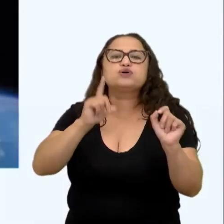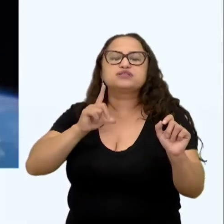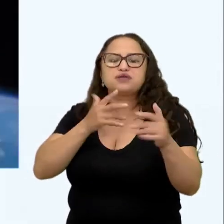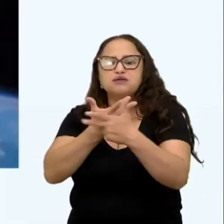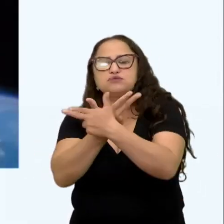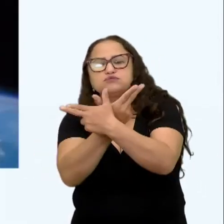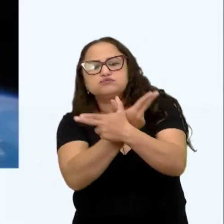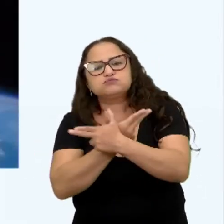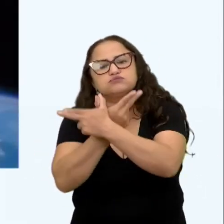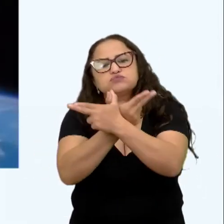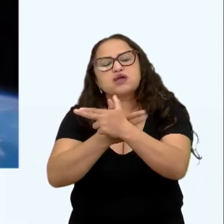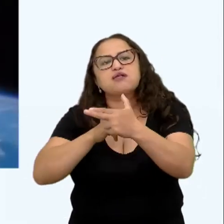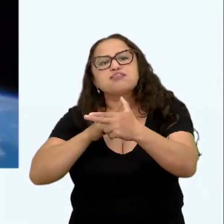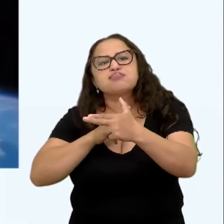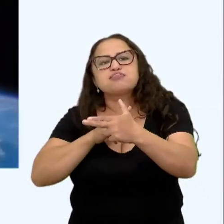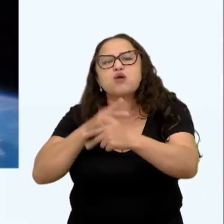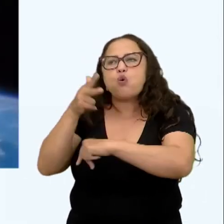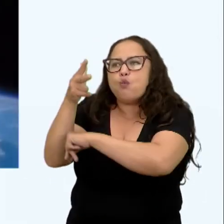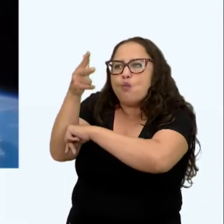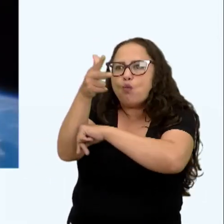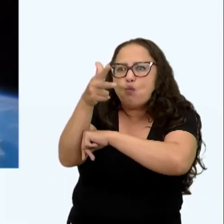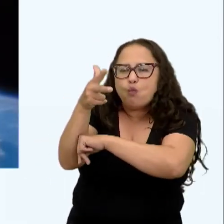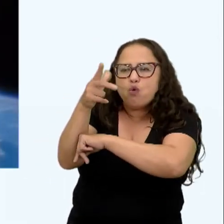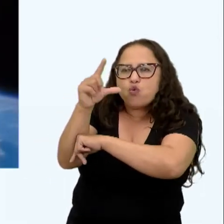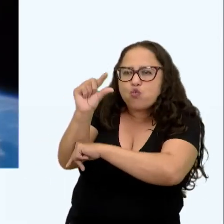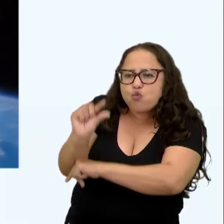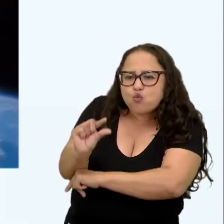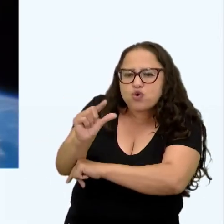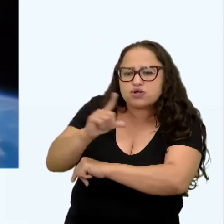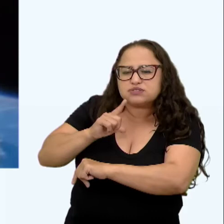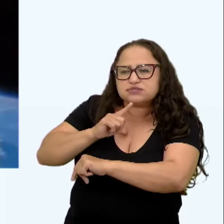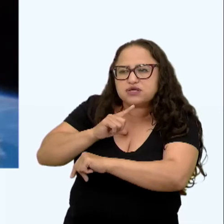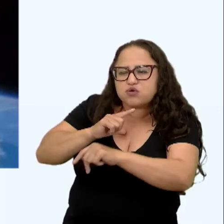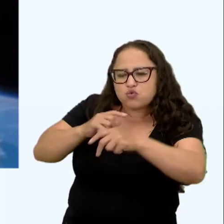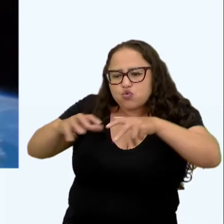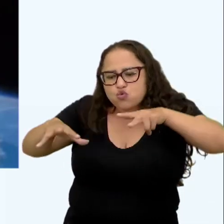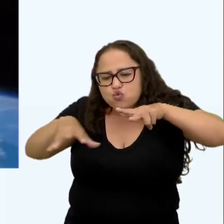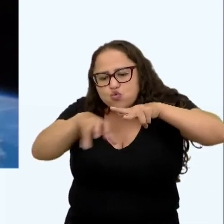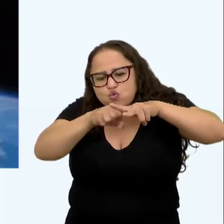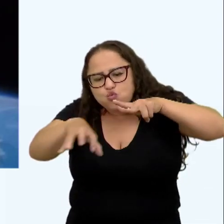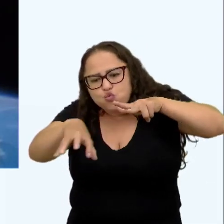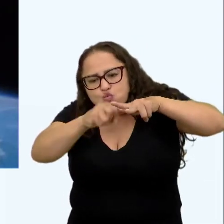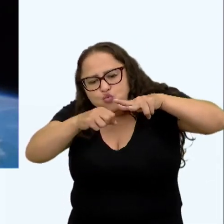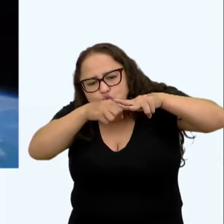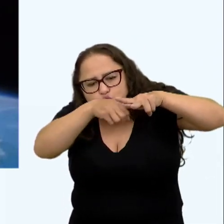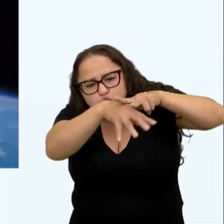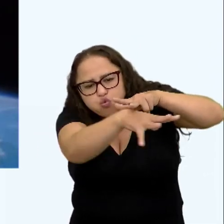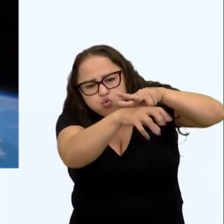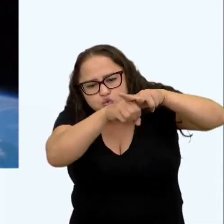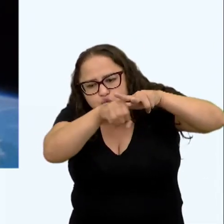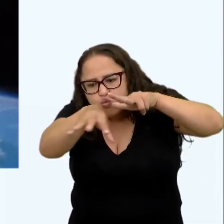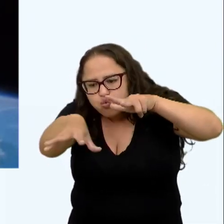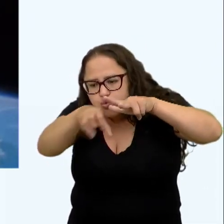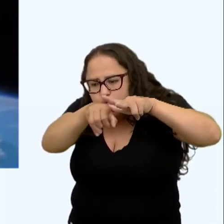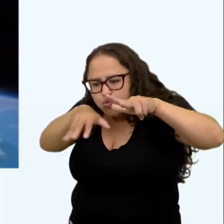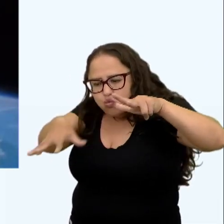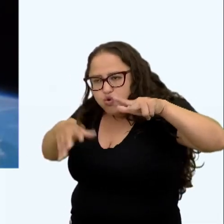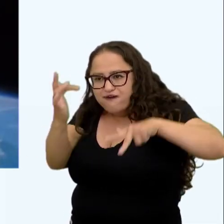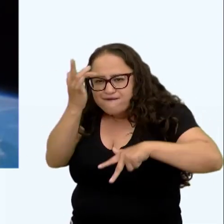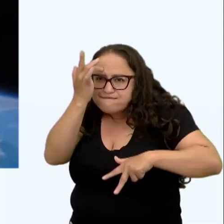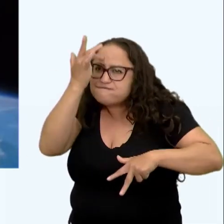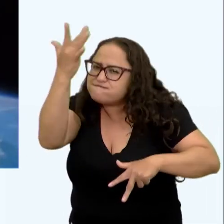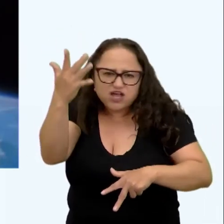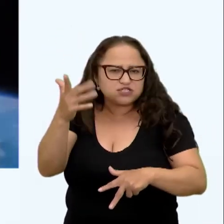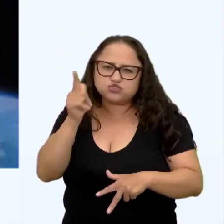têm normalmente antenas de baixa capacidade que espalham seus sinais em todas as direções. Desse modo, fica mais fácil